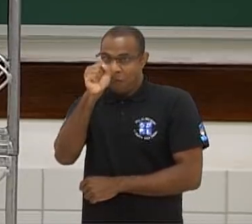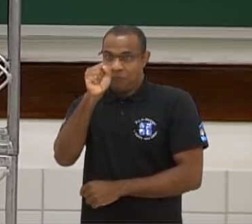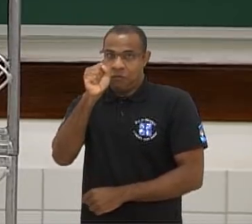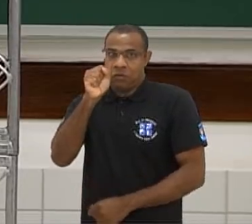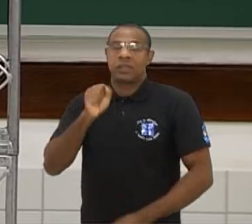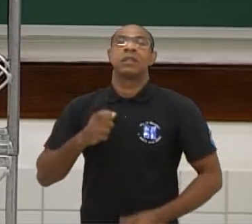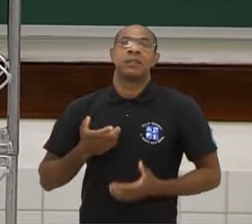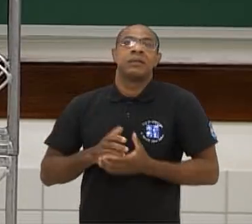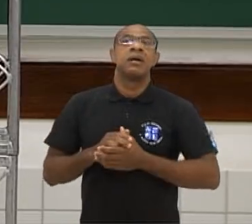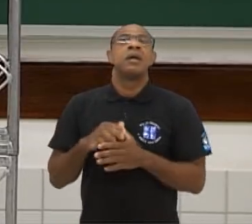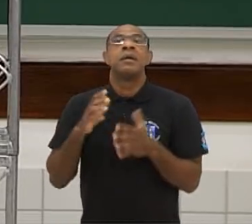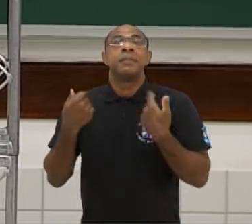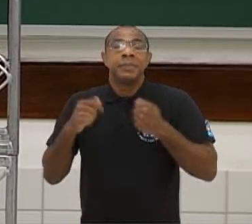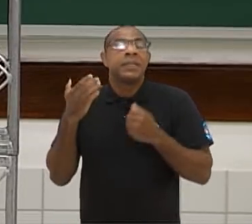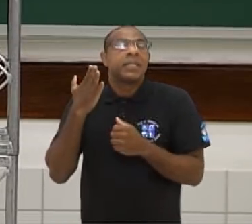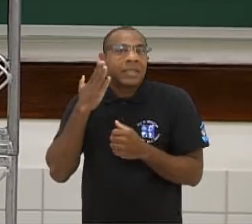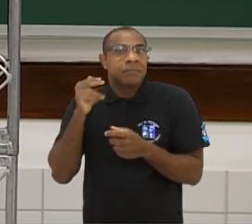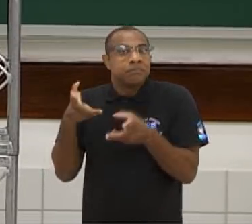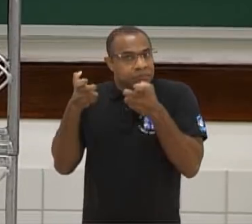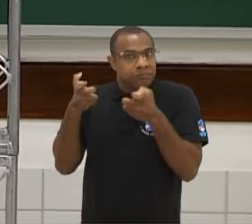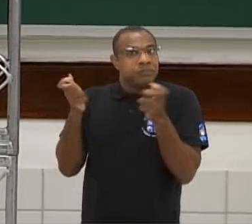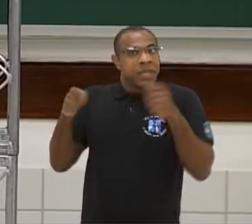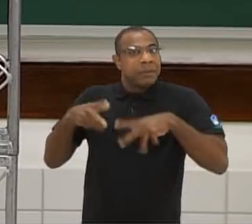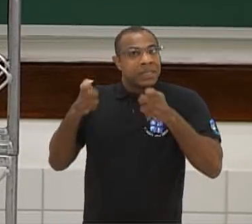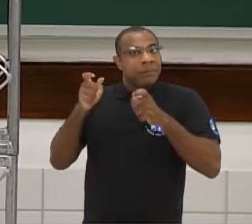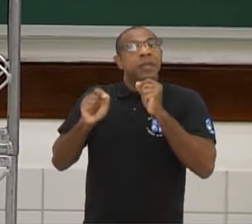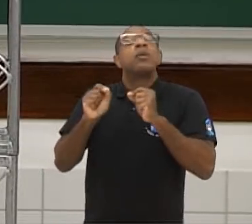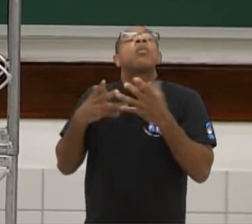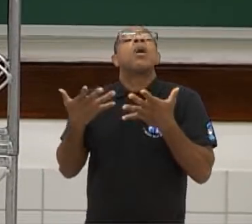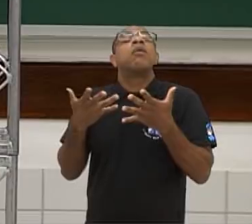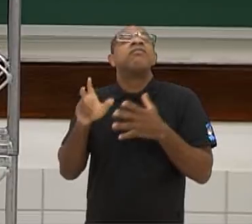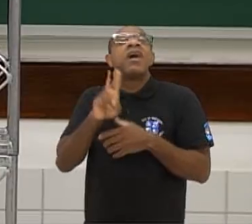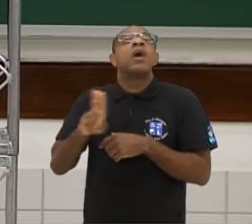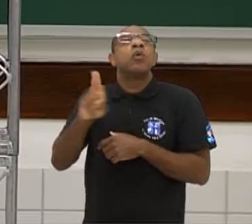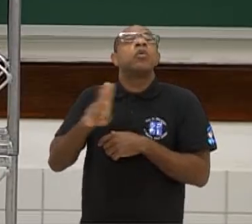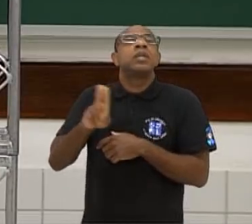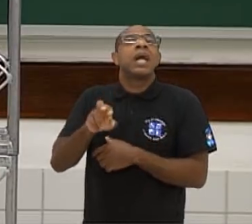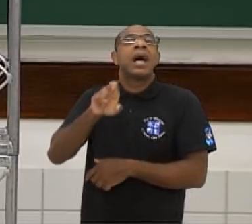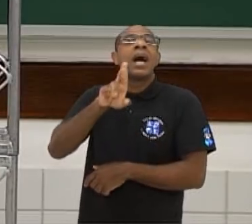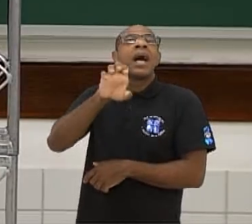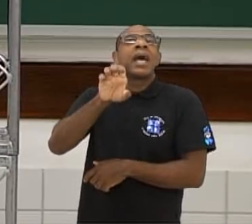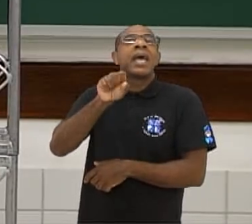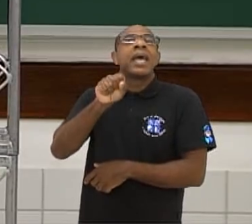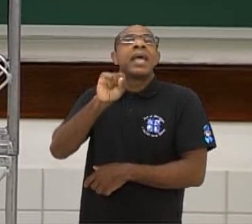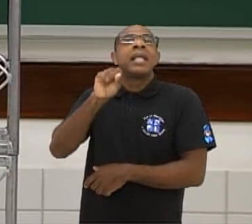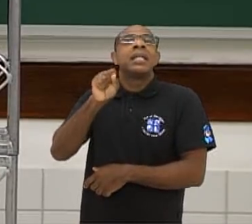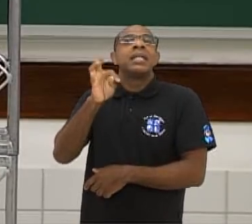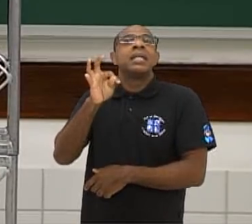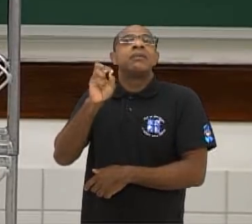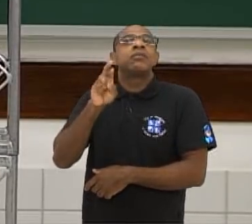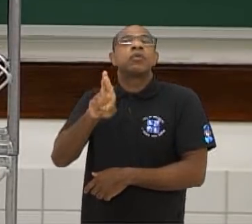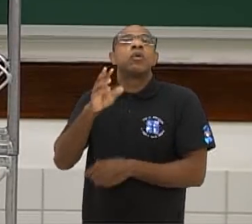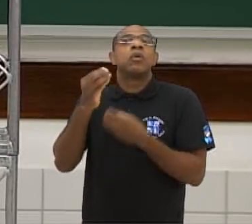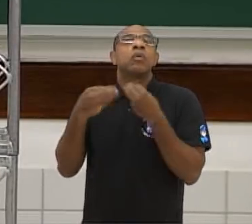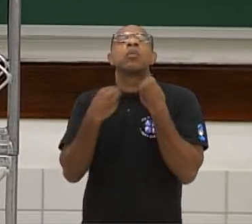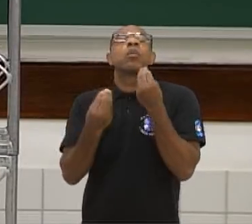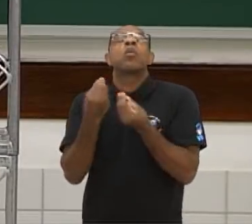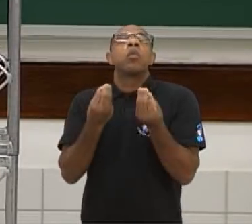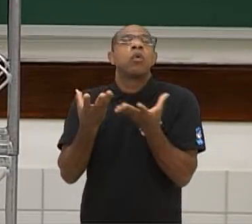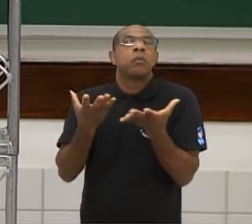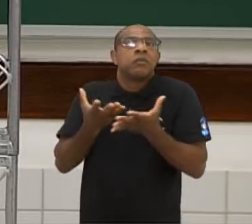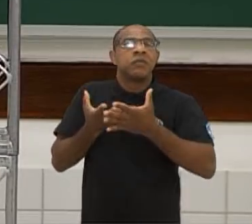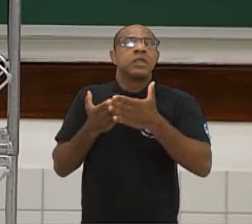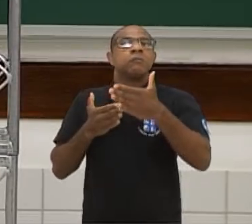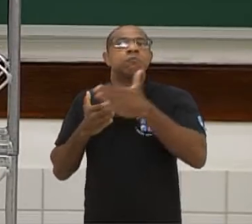de resistor eu vou usar no meu circuito, né? Dependendo do caso, eu quero limitar mais a passagem da corrente ou limitar menos